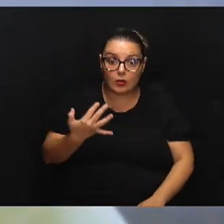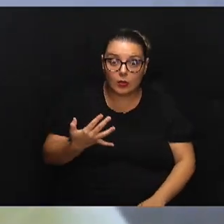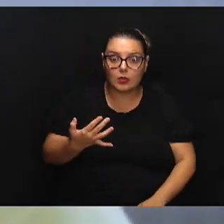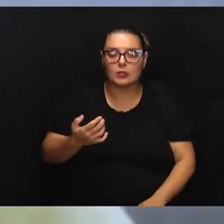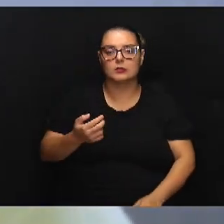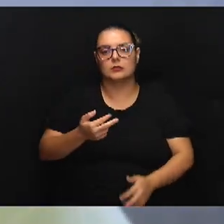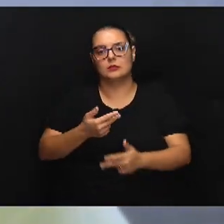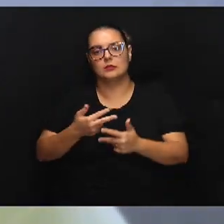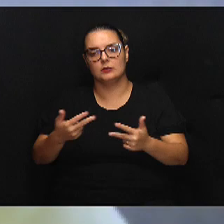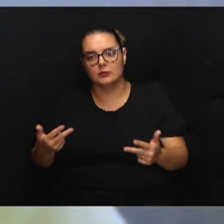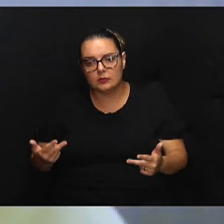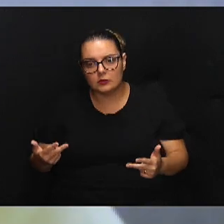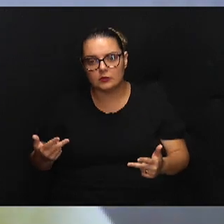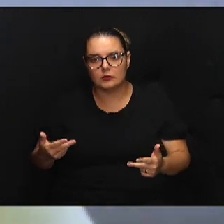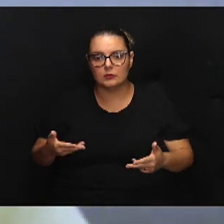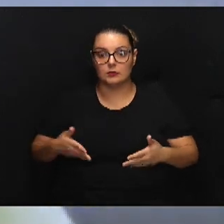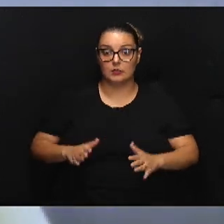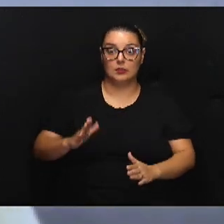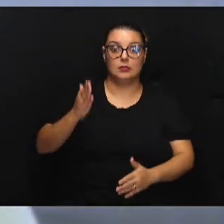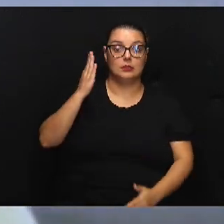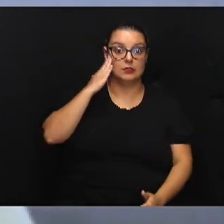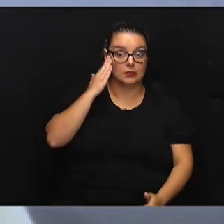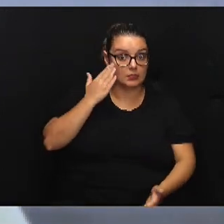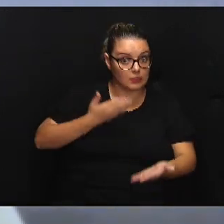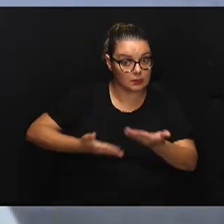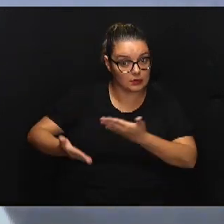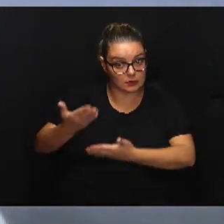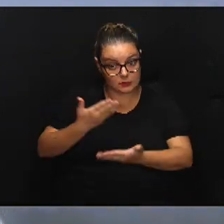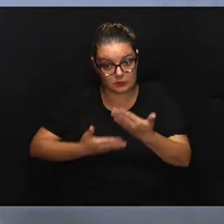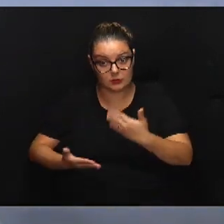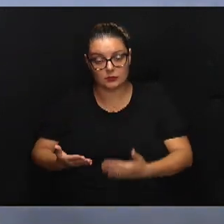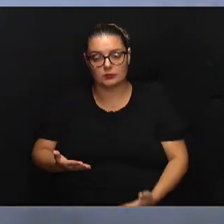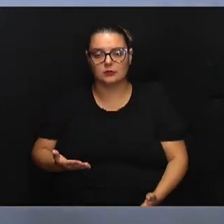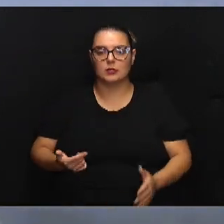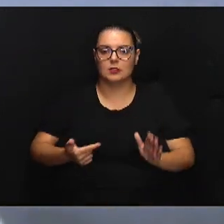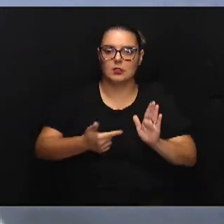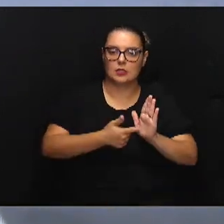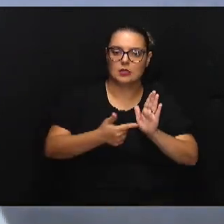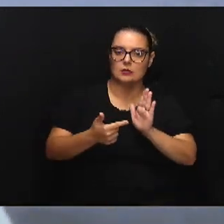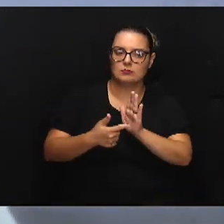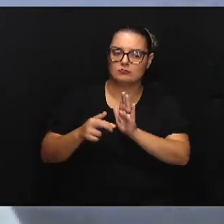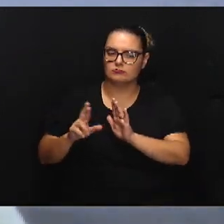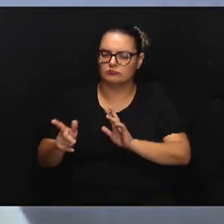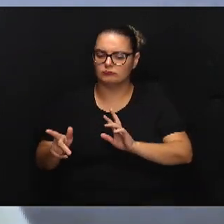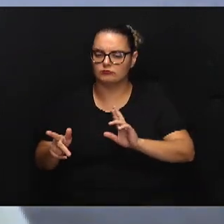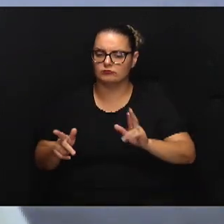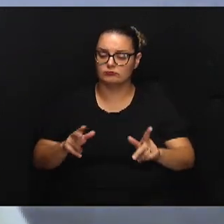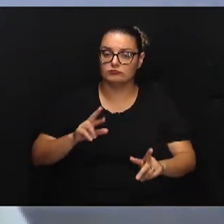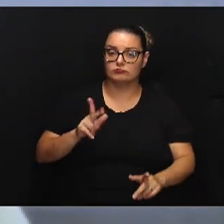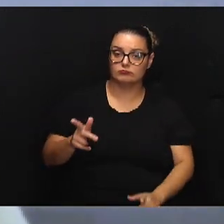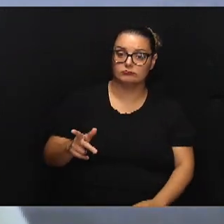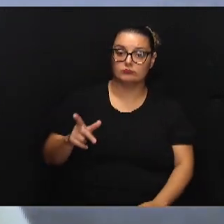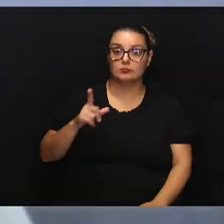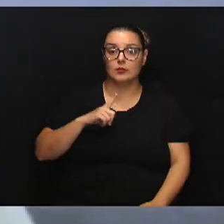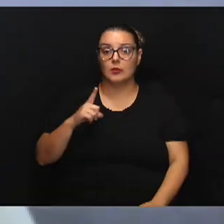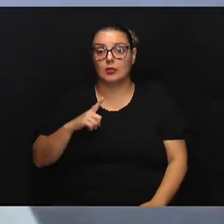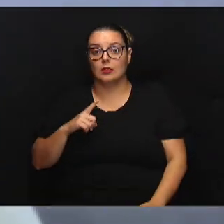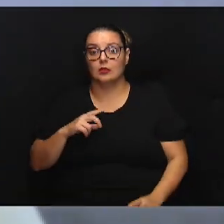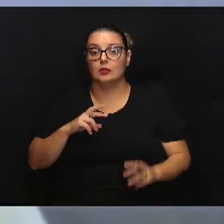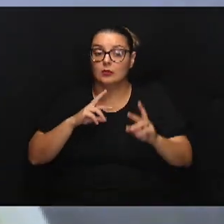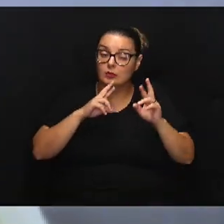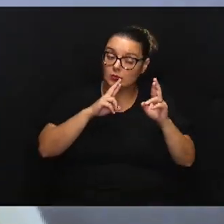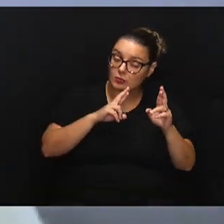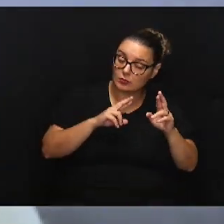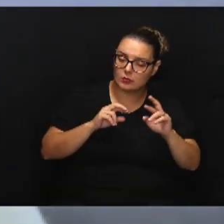pessoa, ao vir ao mundo, tem que interagir. Então, ela vai se mostrando diferente. Então, tem um sono